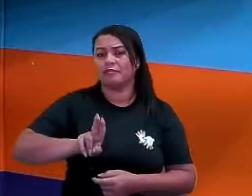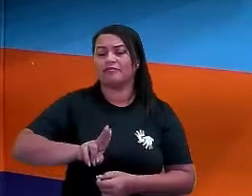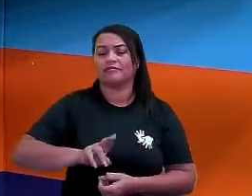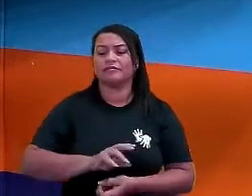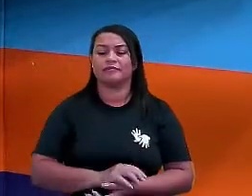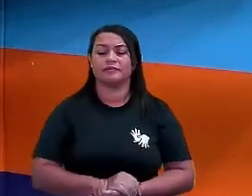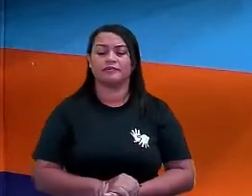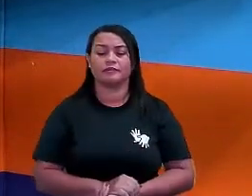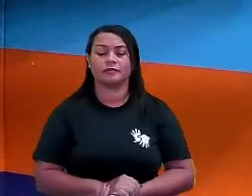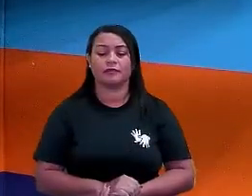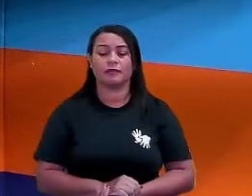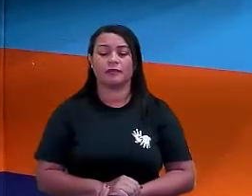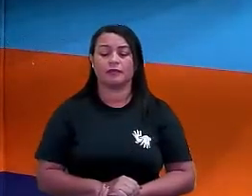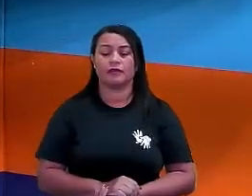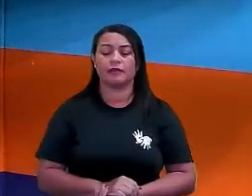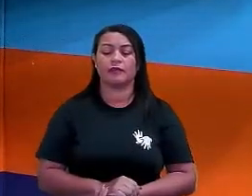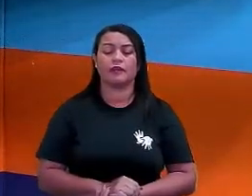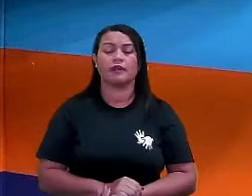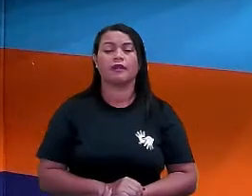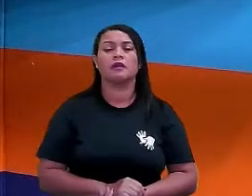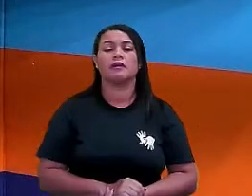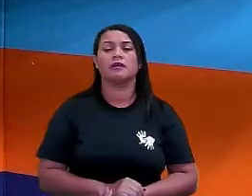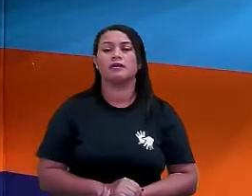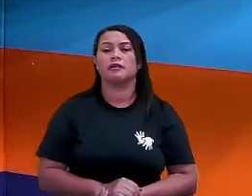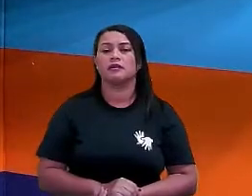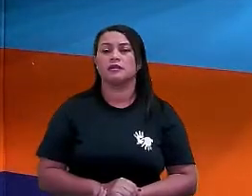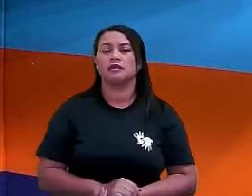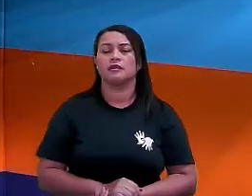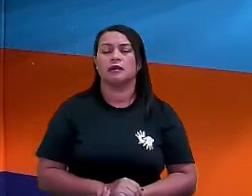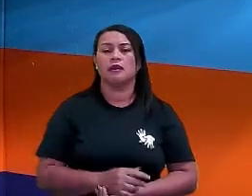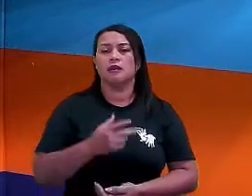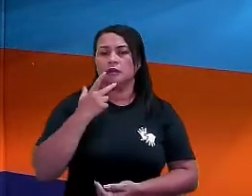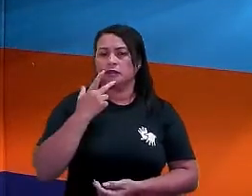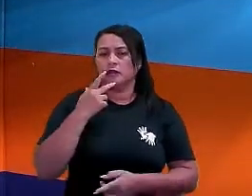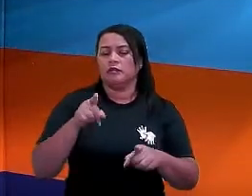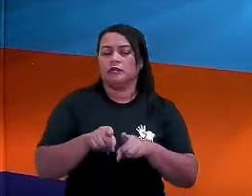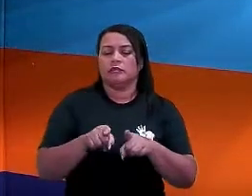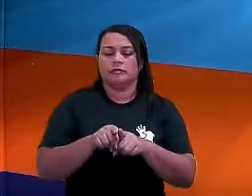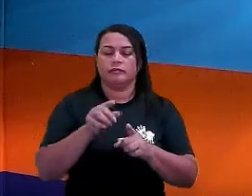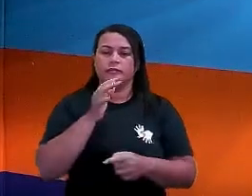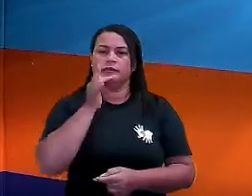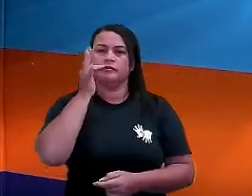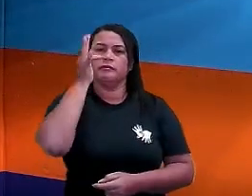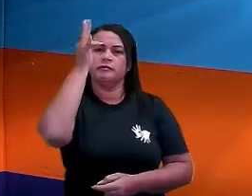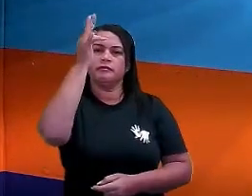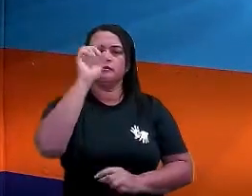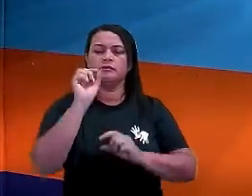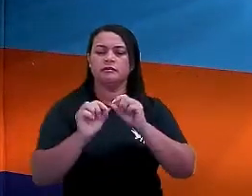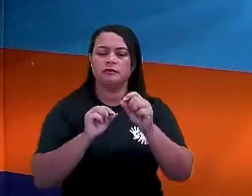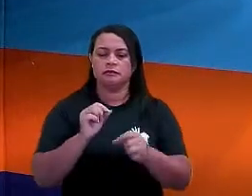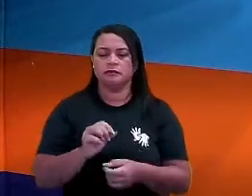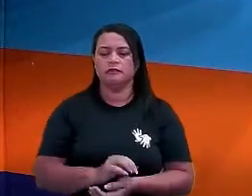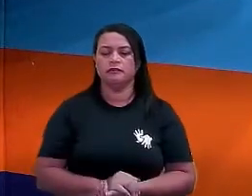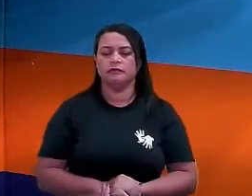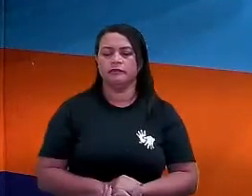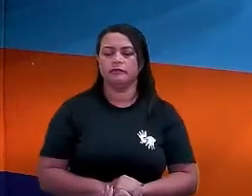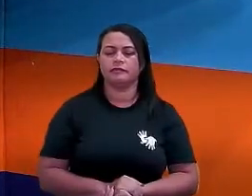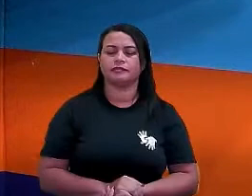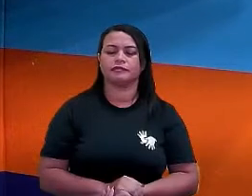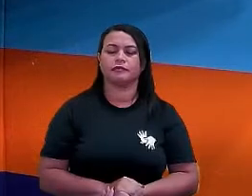certo? Bem, ainda falando de futuro, quando eu digo assim, ó, will you call me